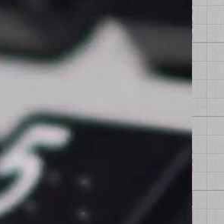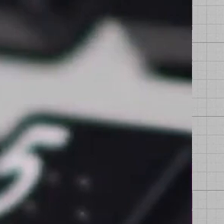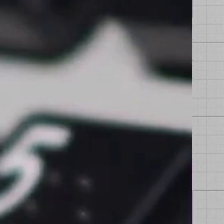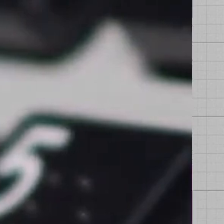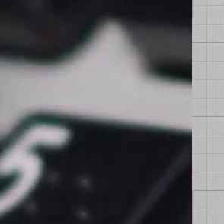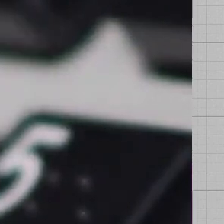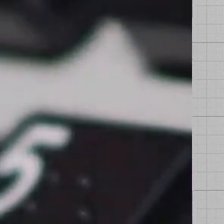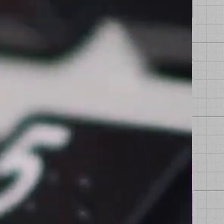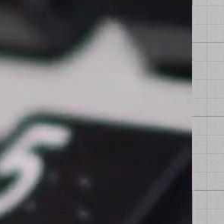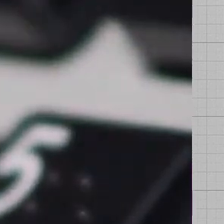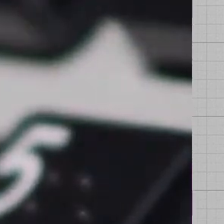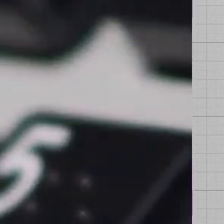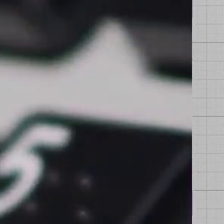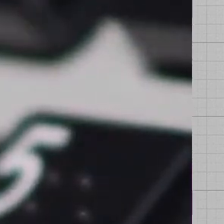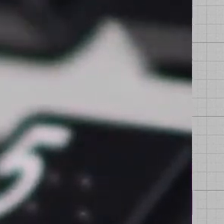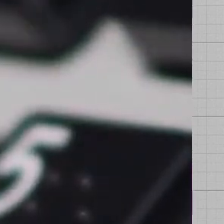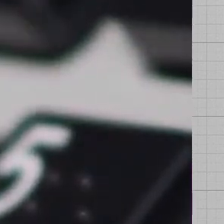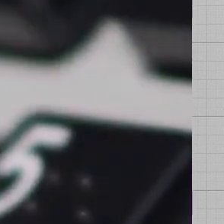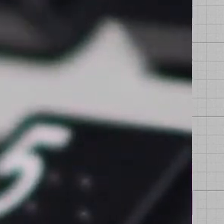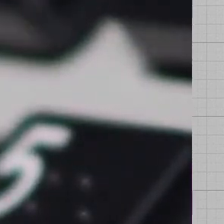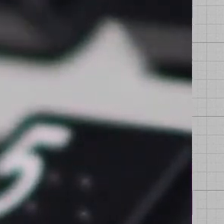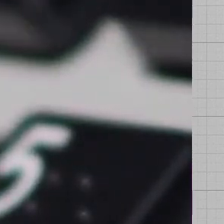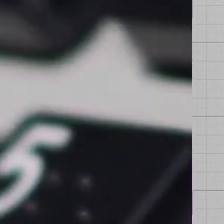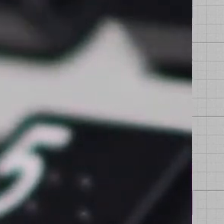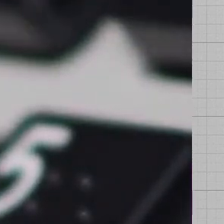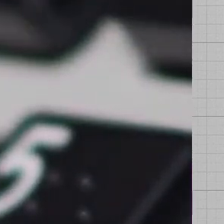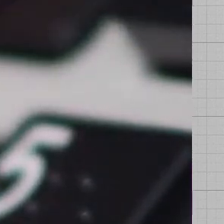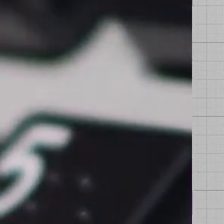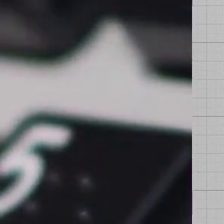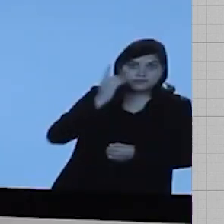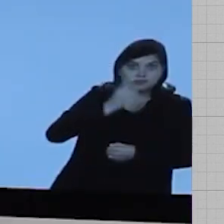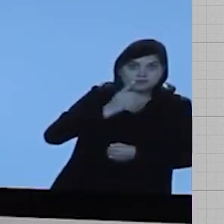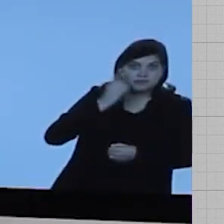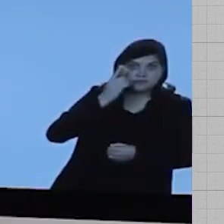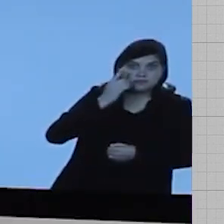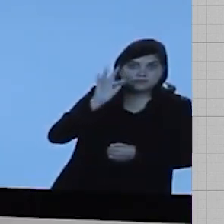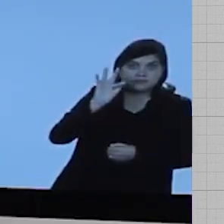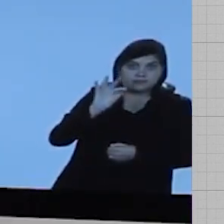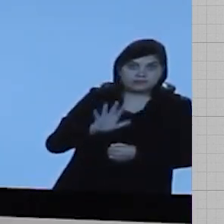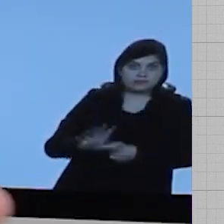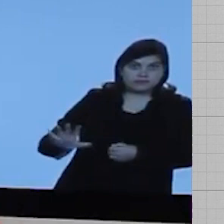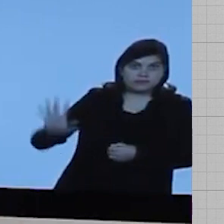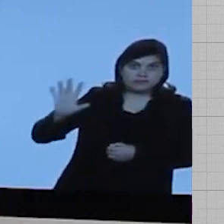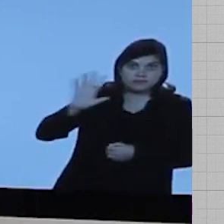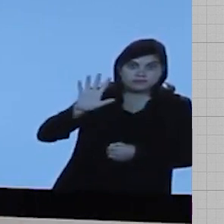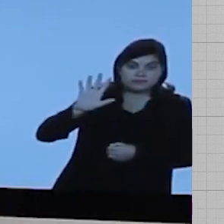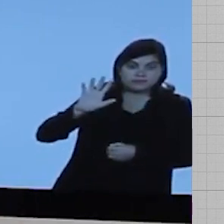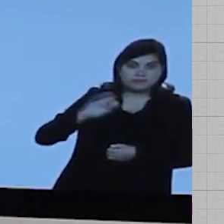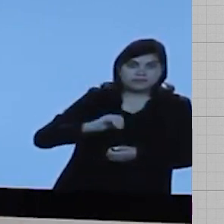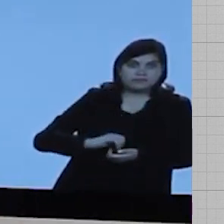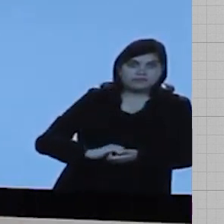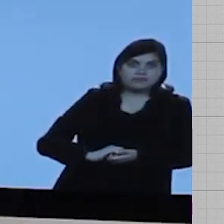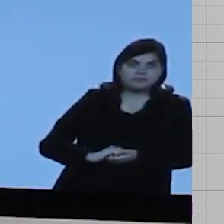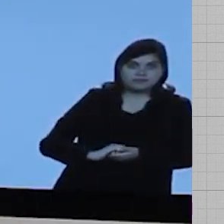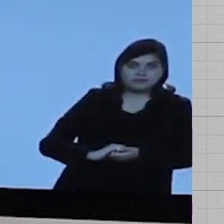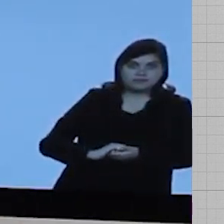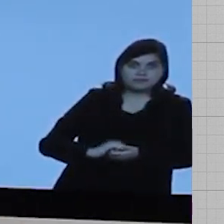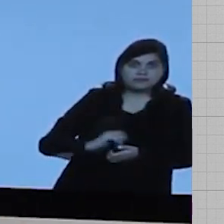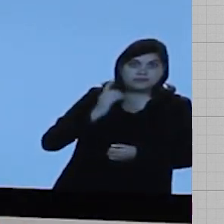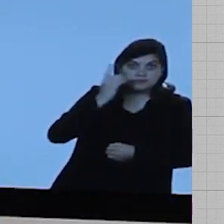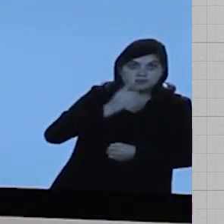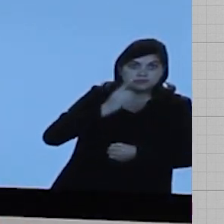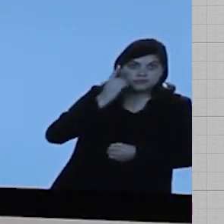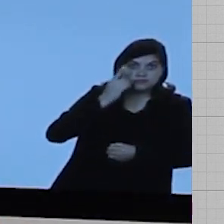vai digitar os números do teu escolhido para Deputado ou deputada Federal aqui o voto tem